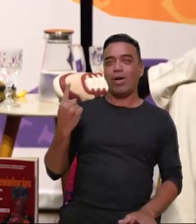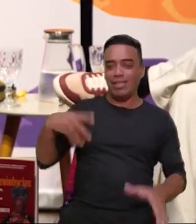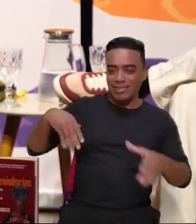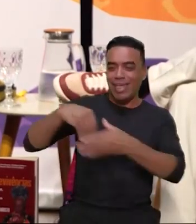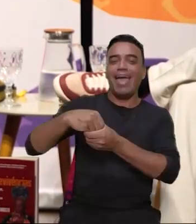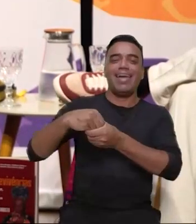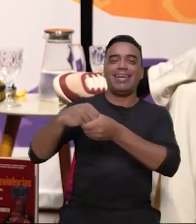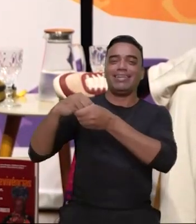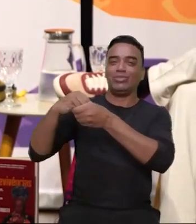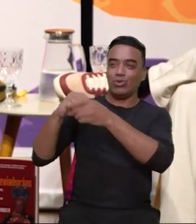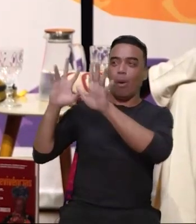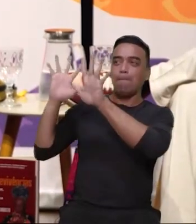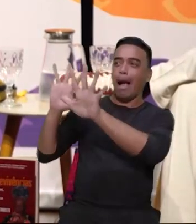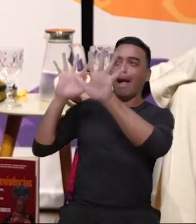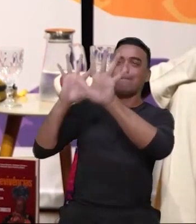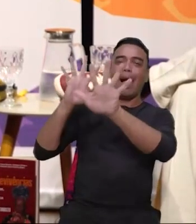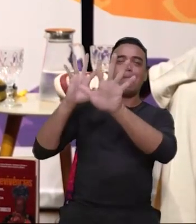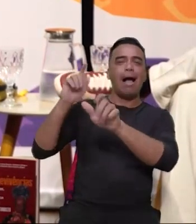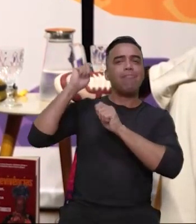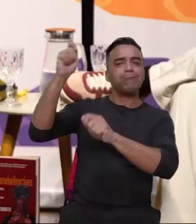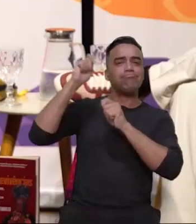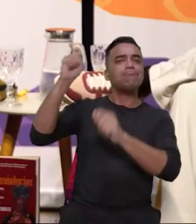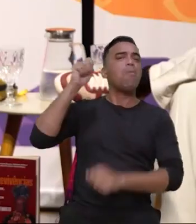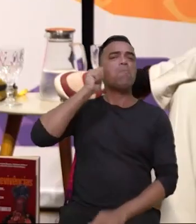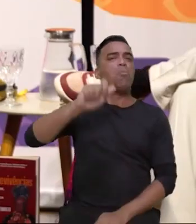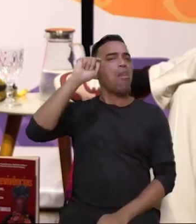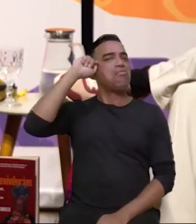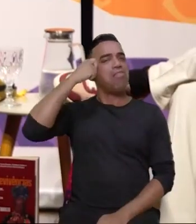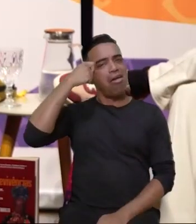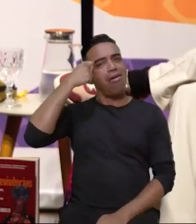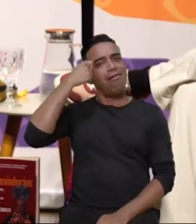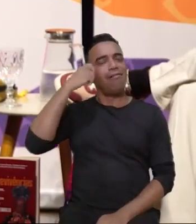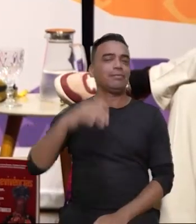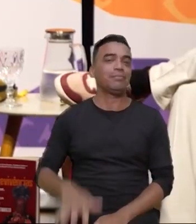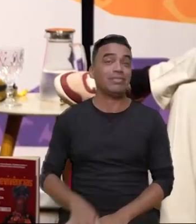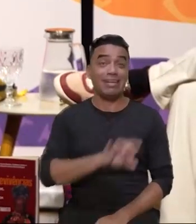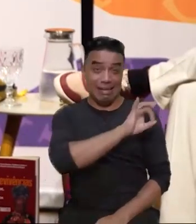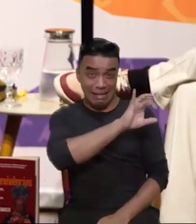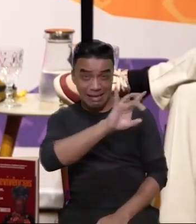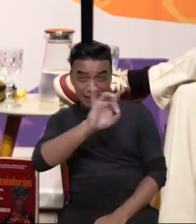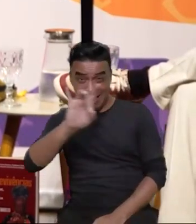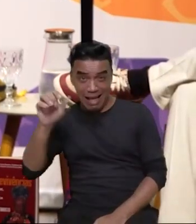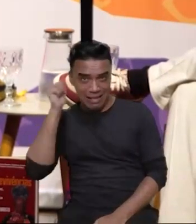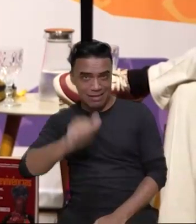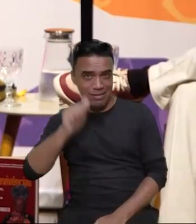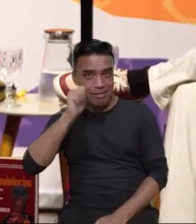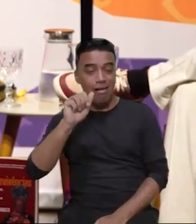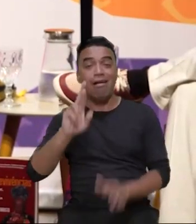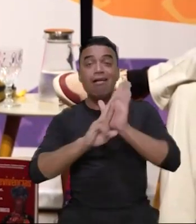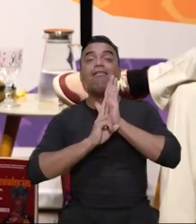Era a marcha das mulheres negras, e a gente sabe que cada mulher ali tinha